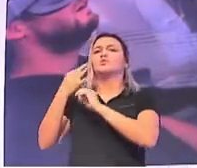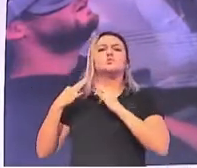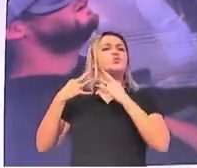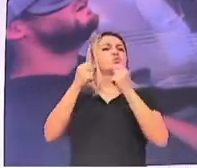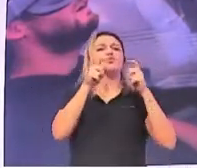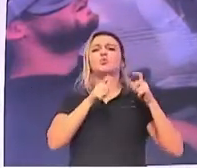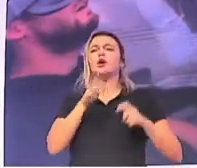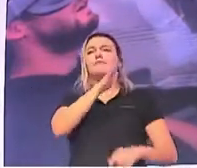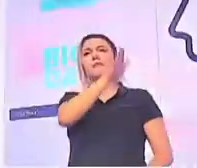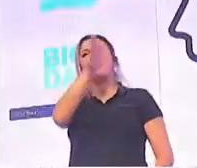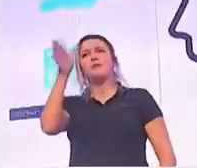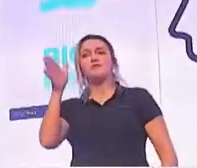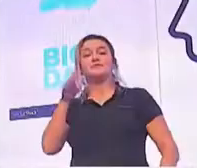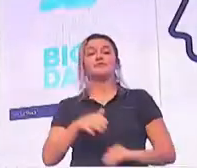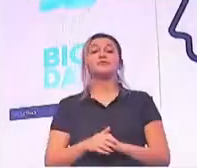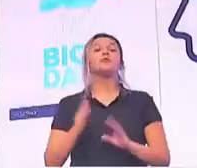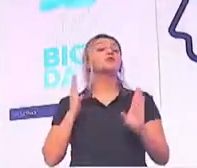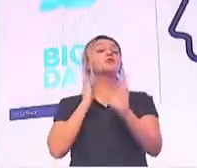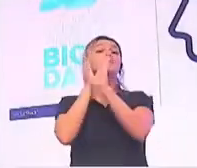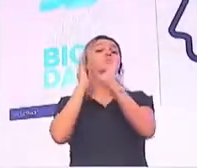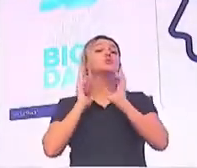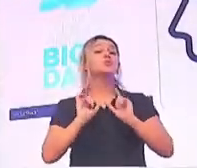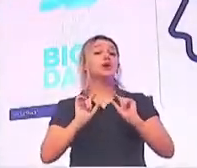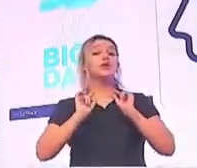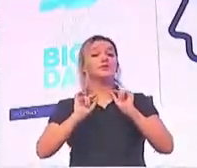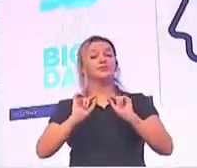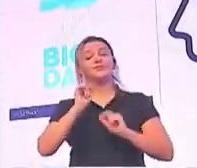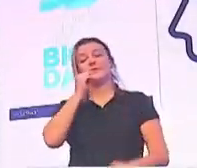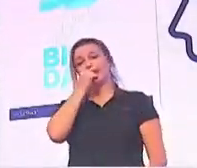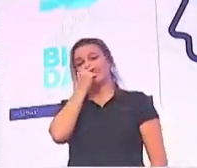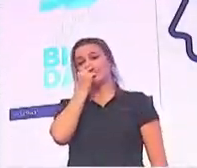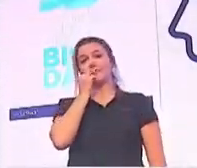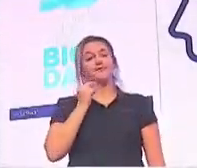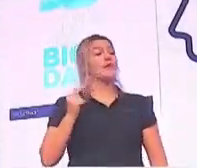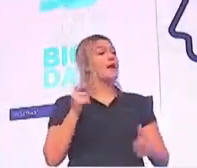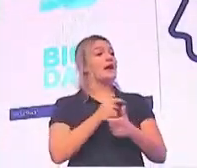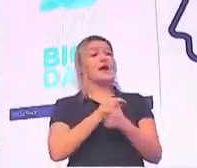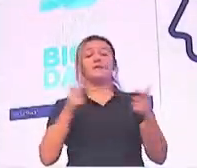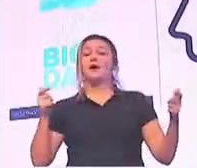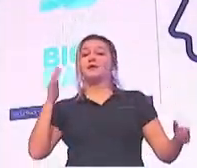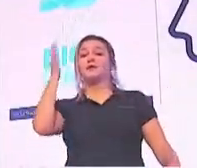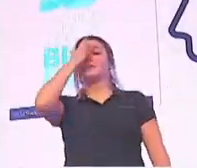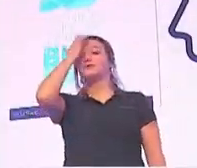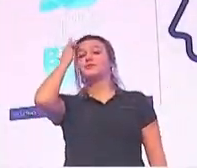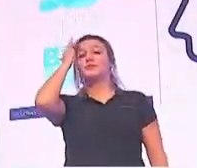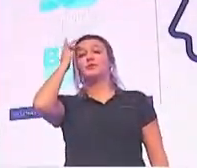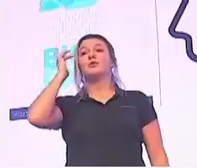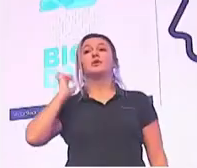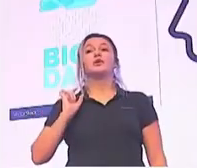lugar que eu vou. E descobri, gente, que a maioria das pessoas